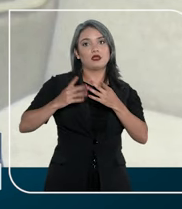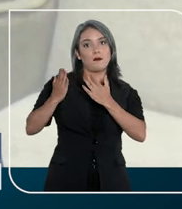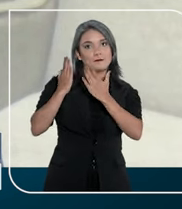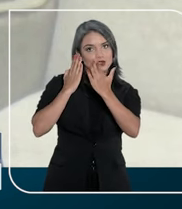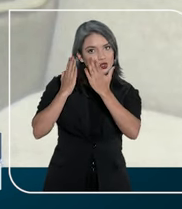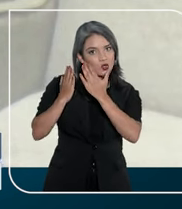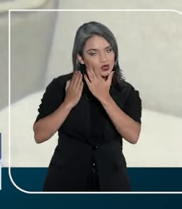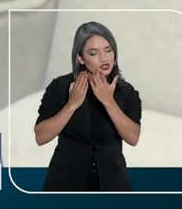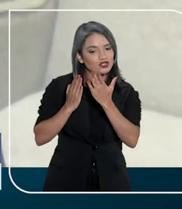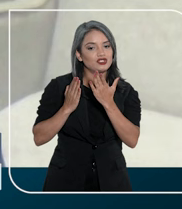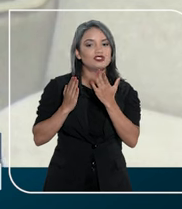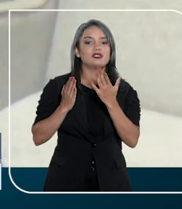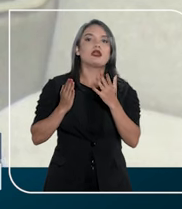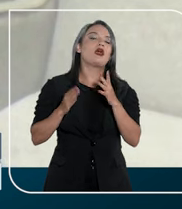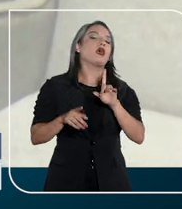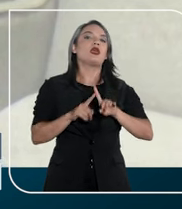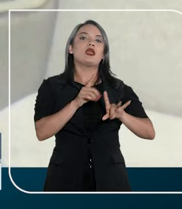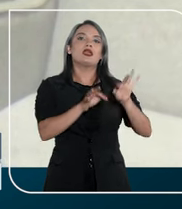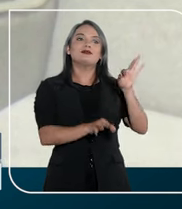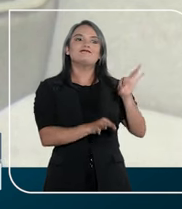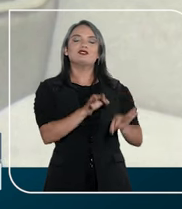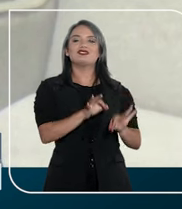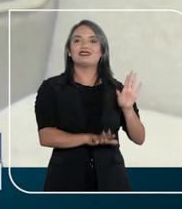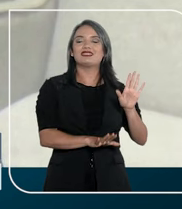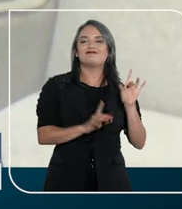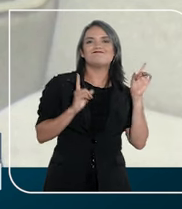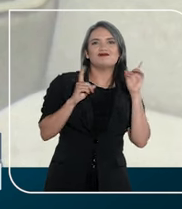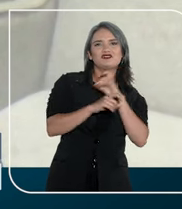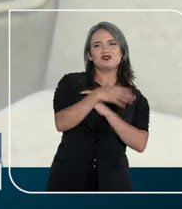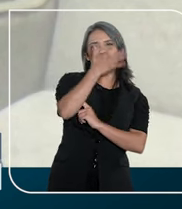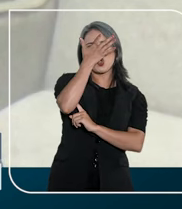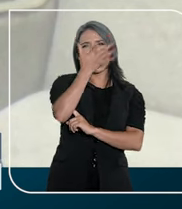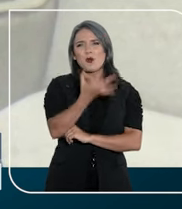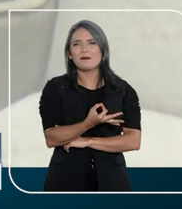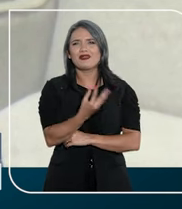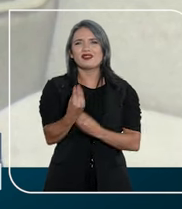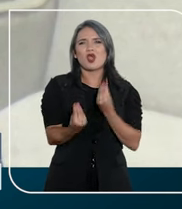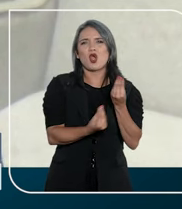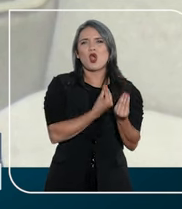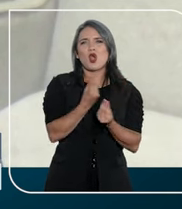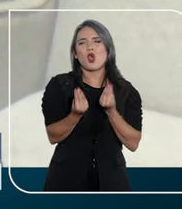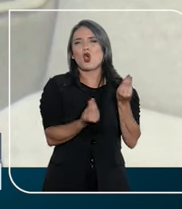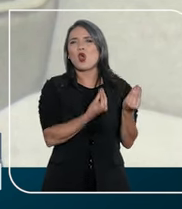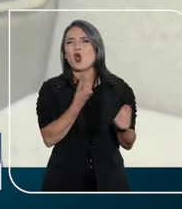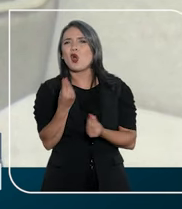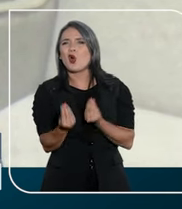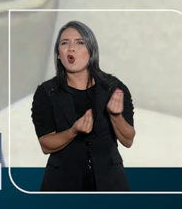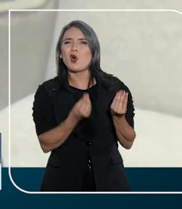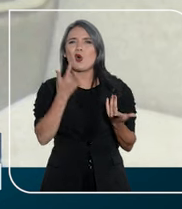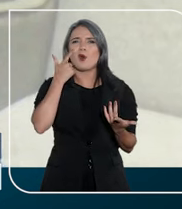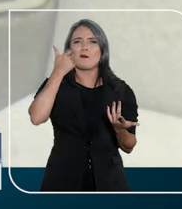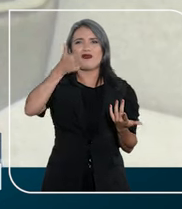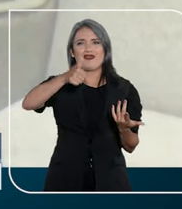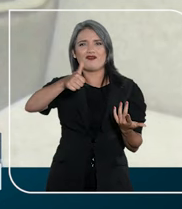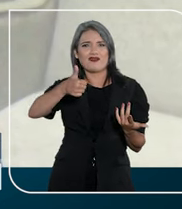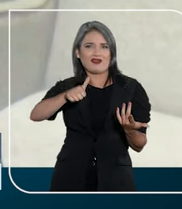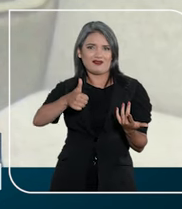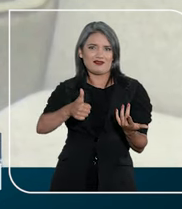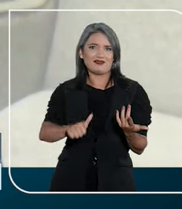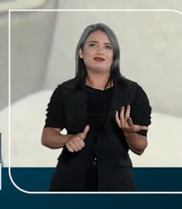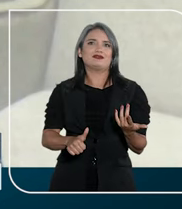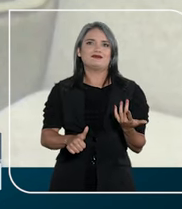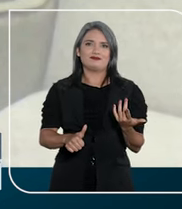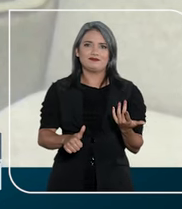a gente da área jurídica, muitas vezes, tem essa dificuldade de compreender como se pode, a partir de um